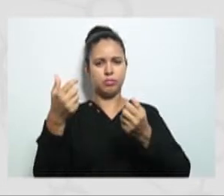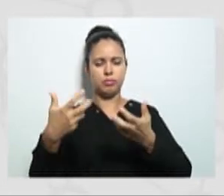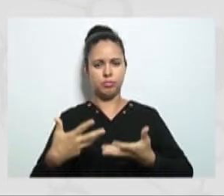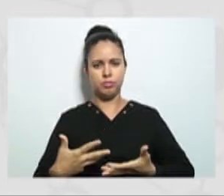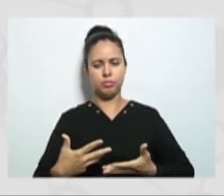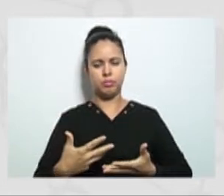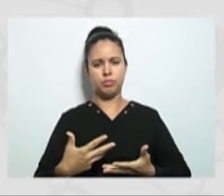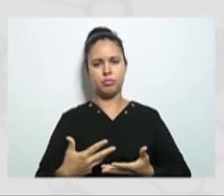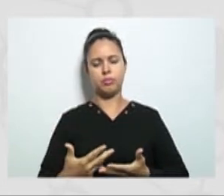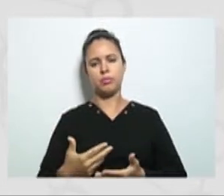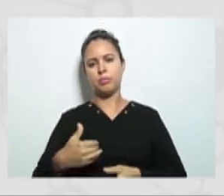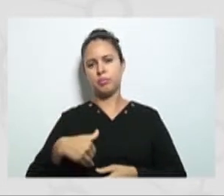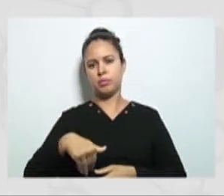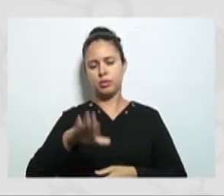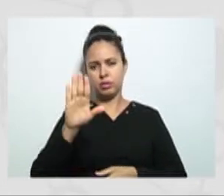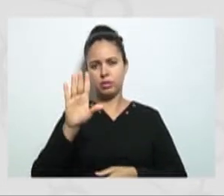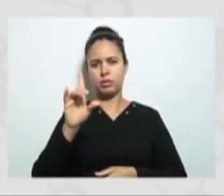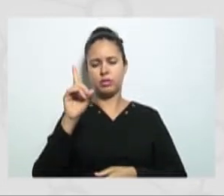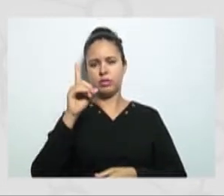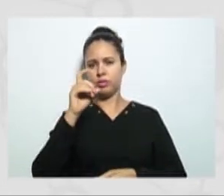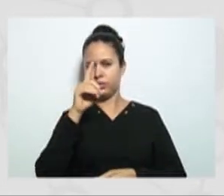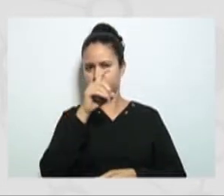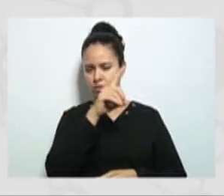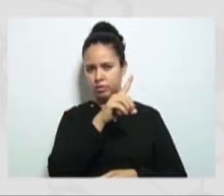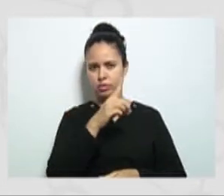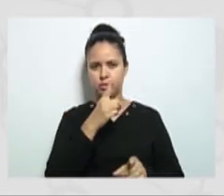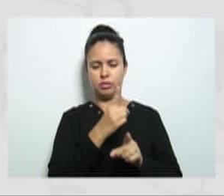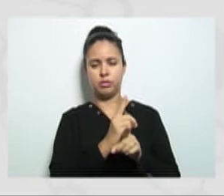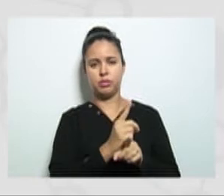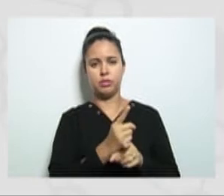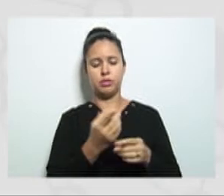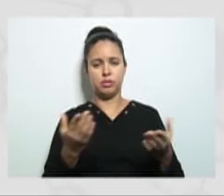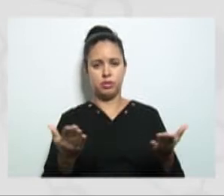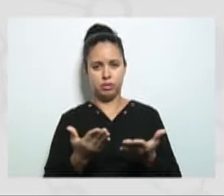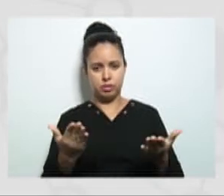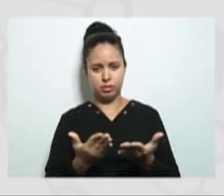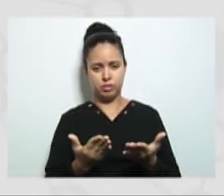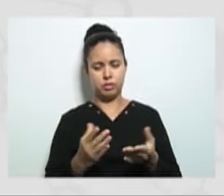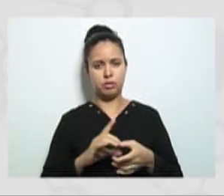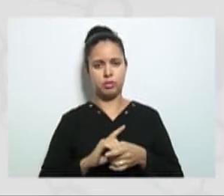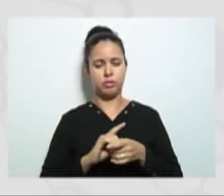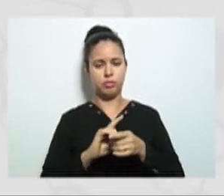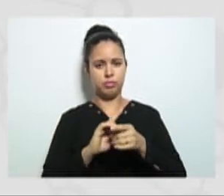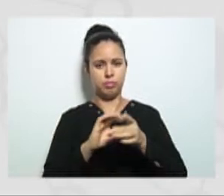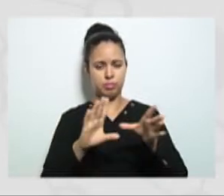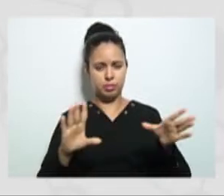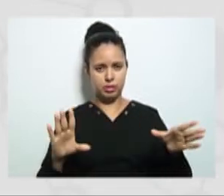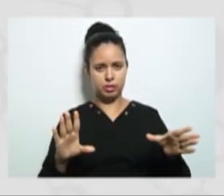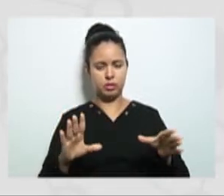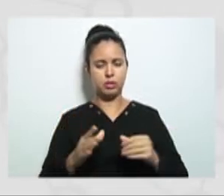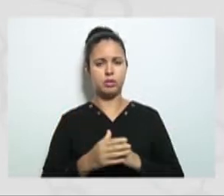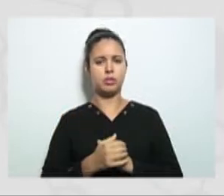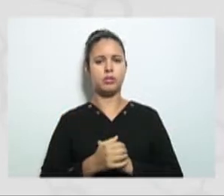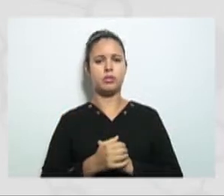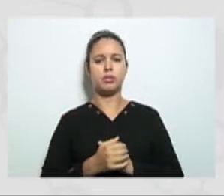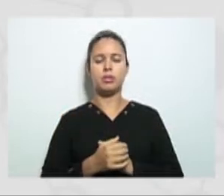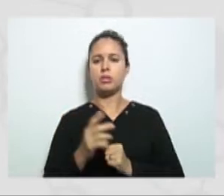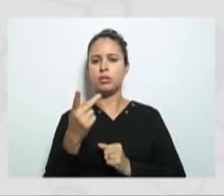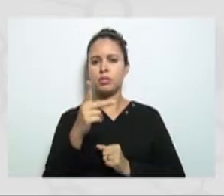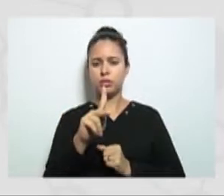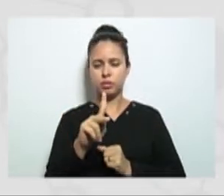o maior desafio encontrado até o momento, né? Então isso é uma pergunta muito aberta, tá? Vai de você, qual é a sua